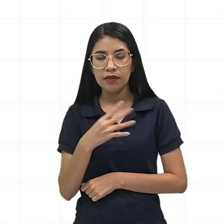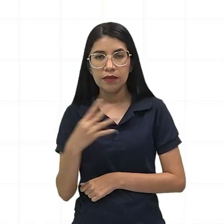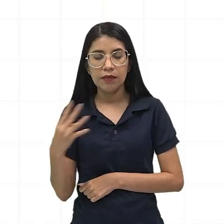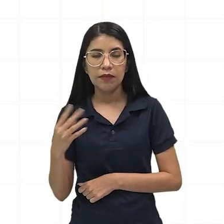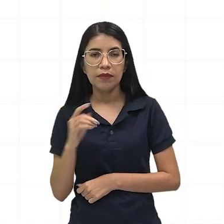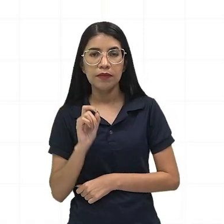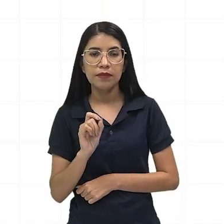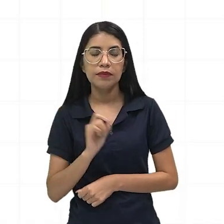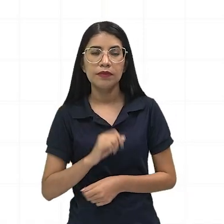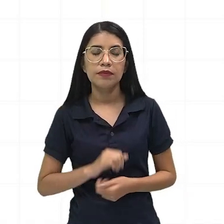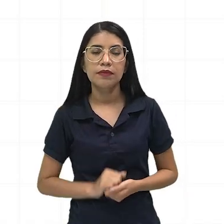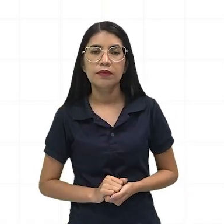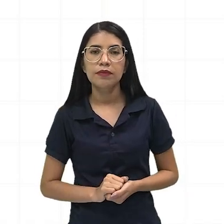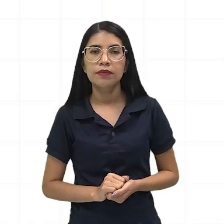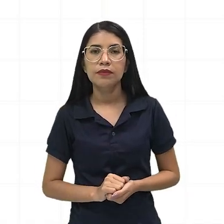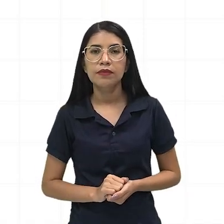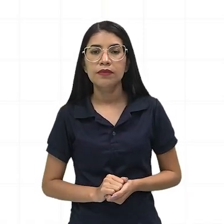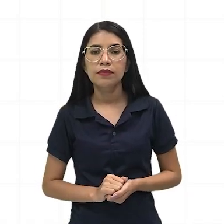seus